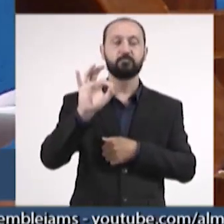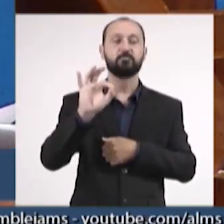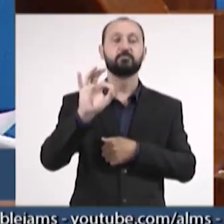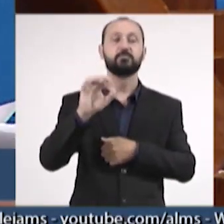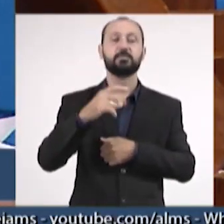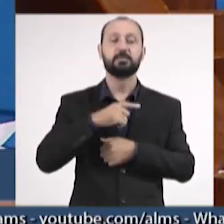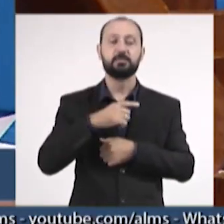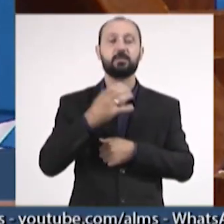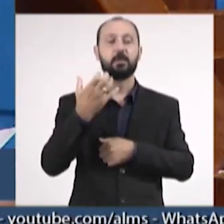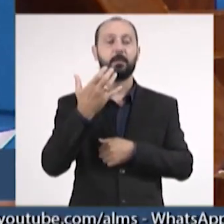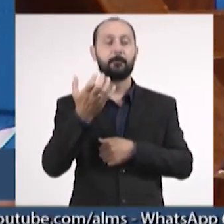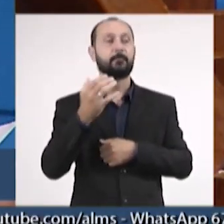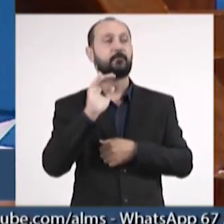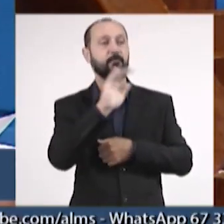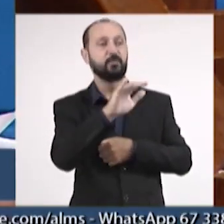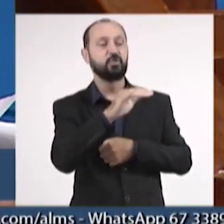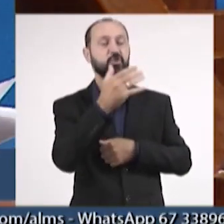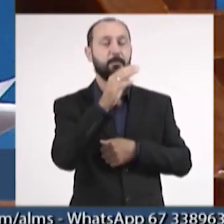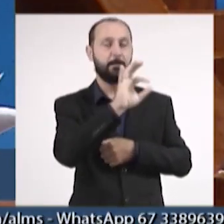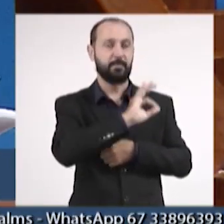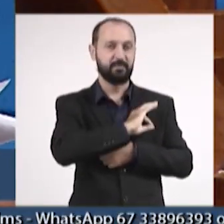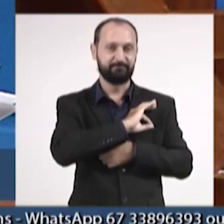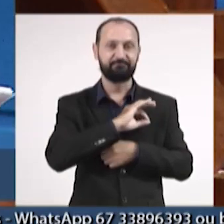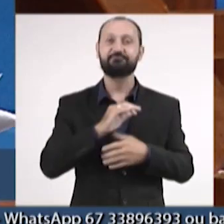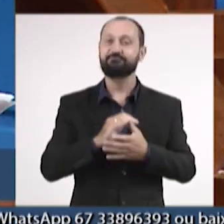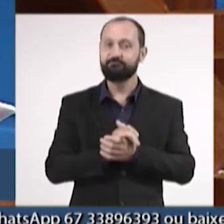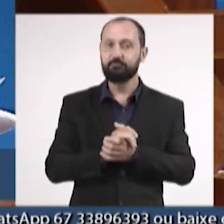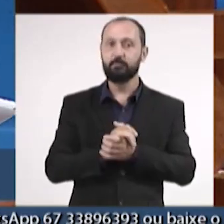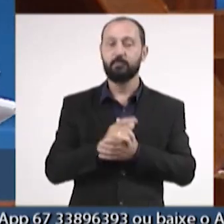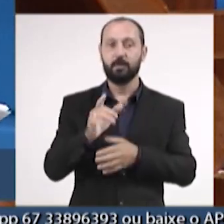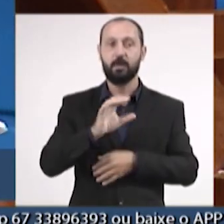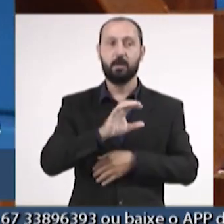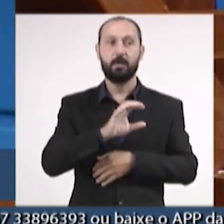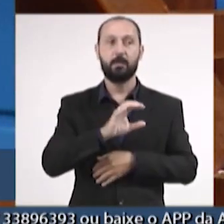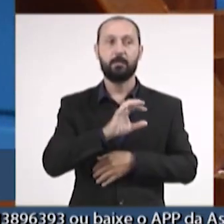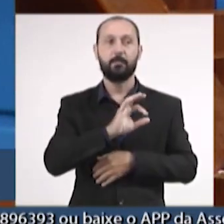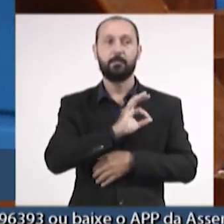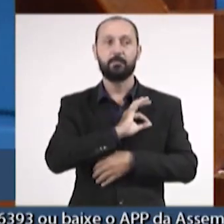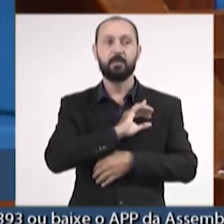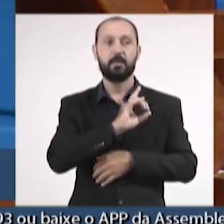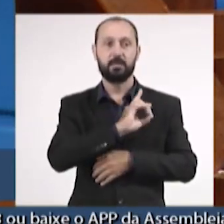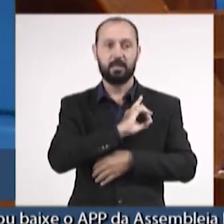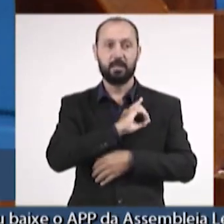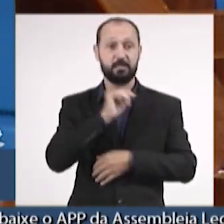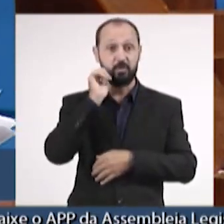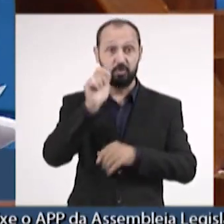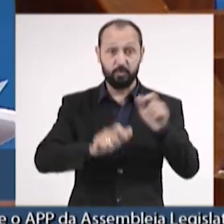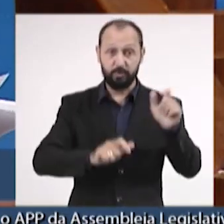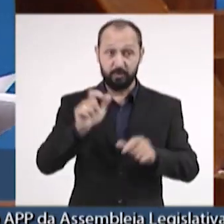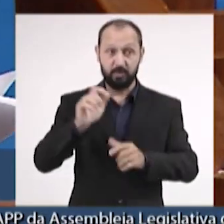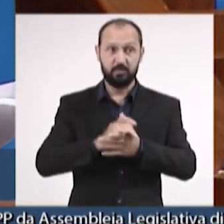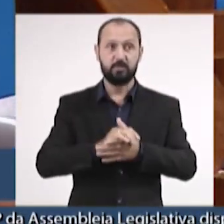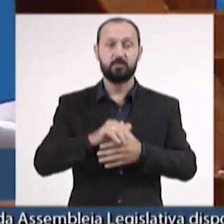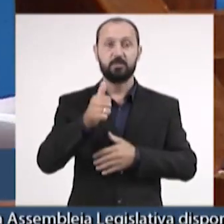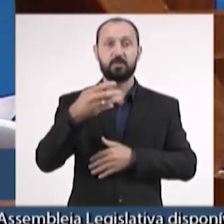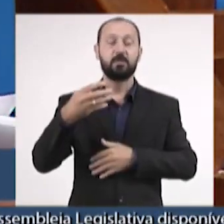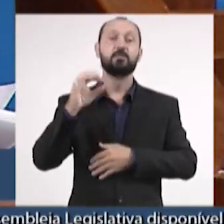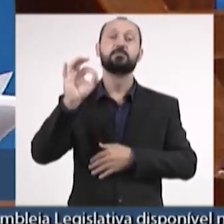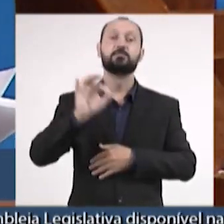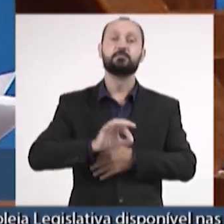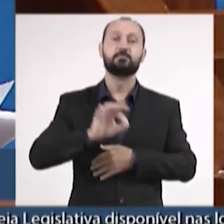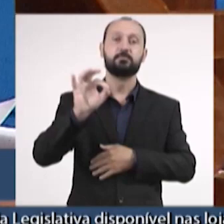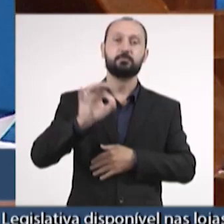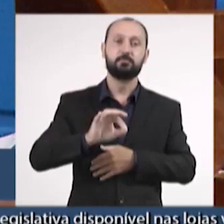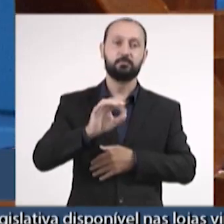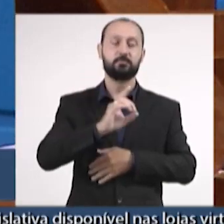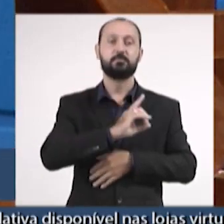27,5%, procura a polícia. E a polícia aqui é as delegacias de mulheres, com 14%